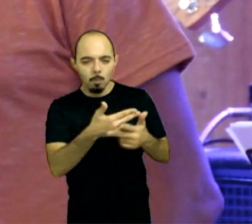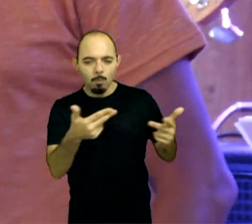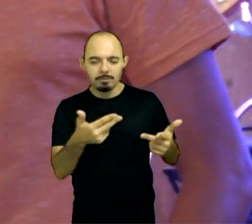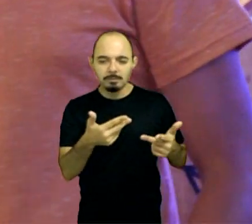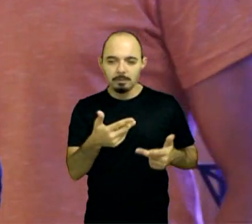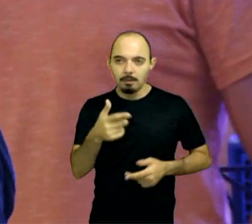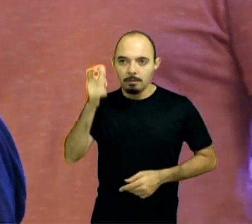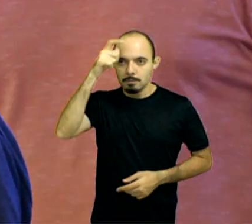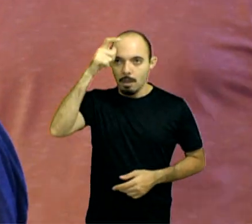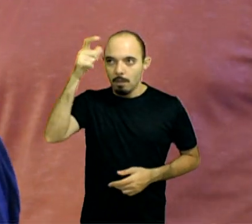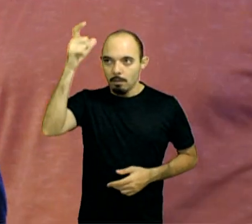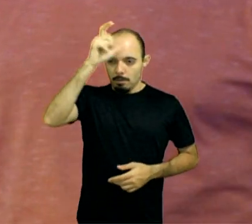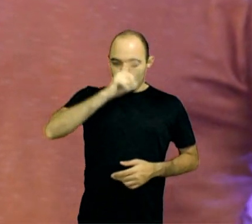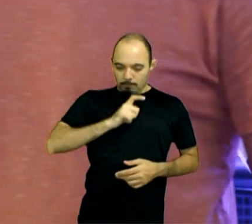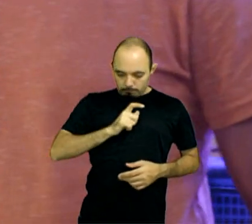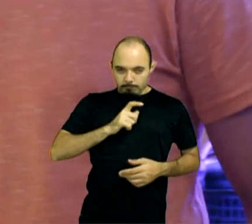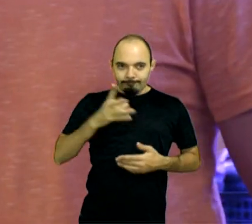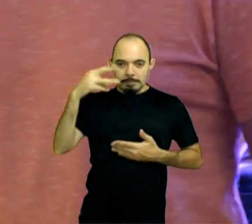deu uma brecha.